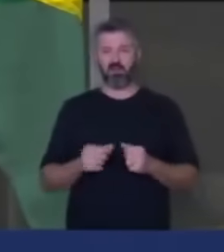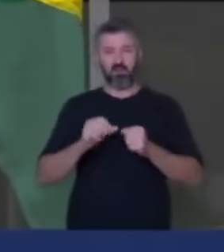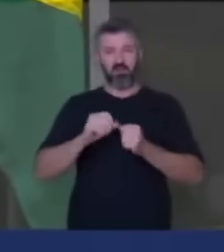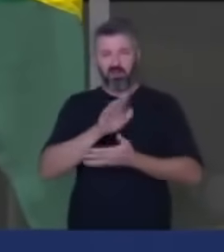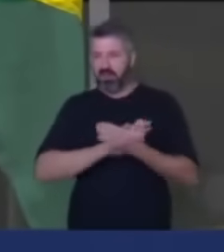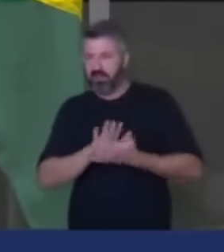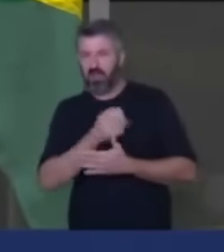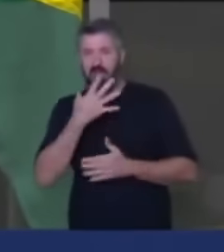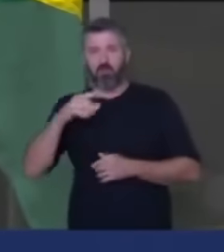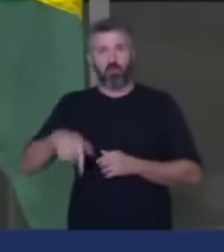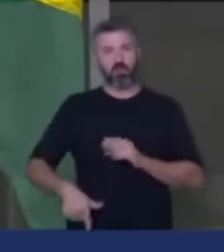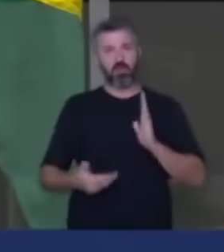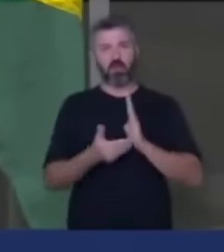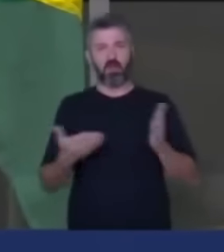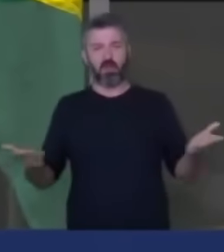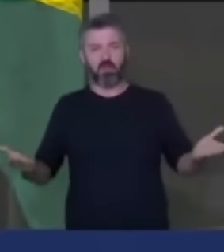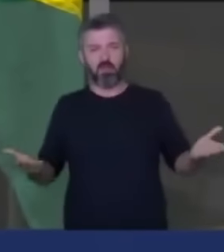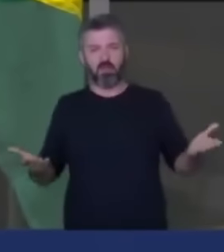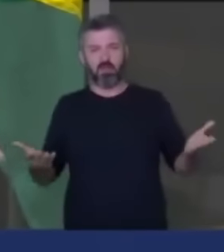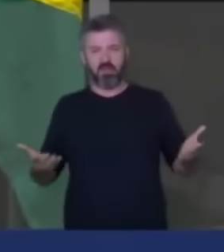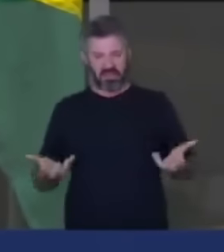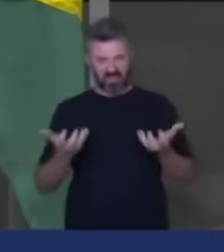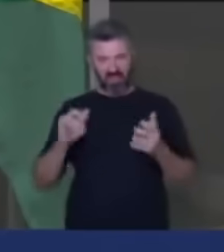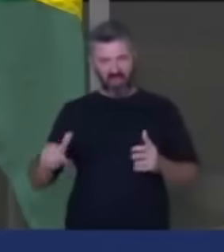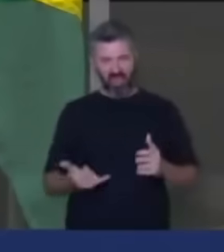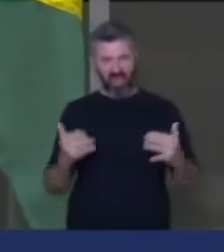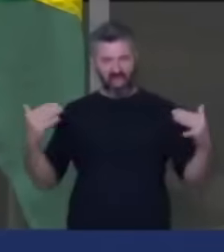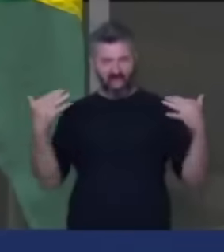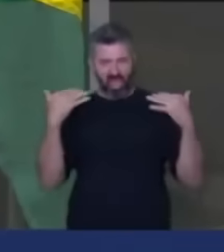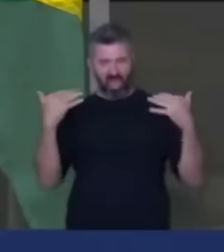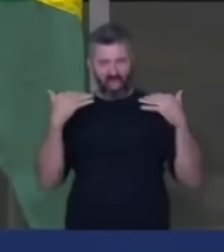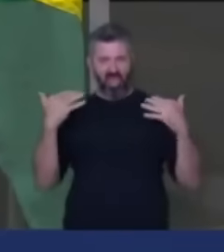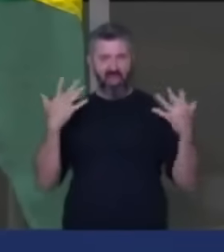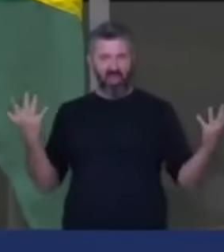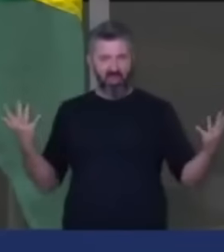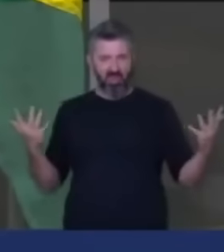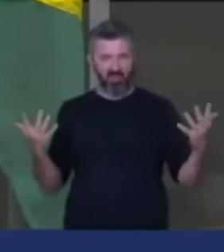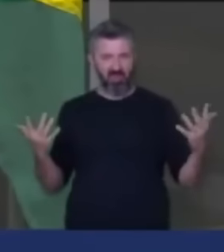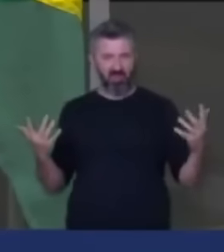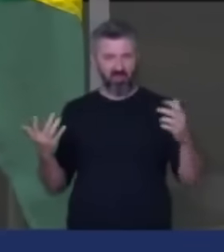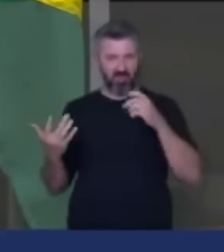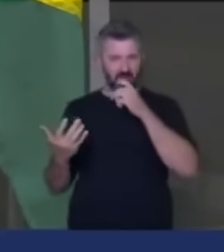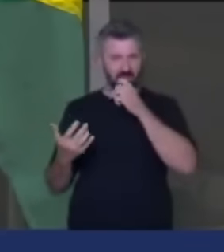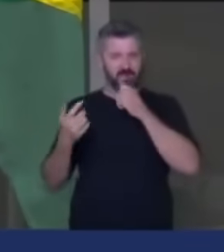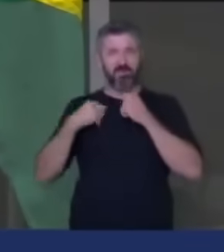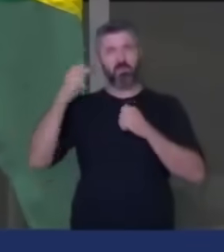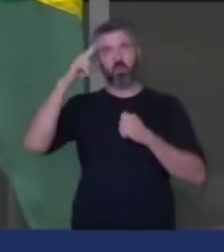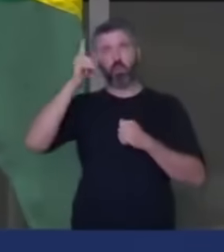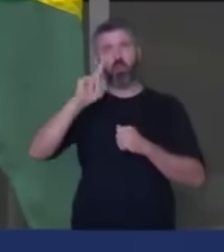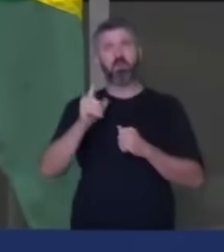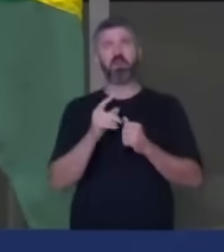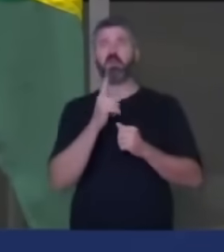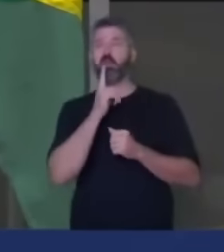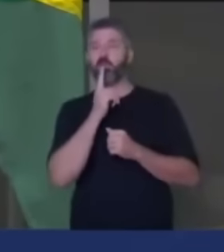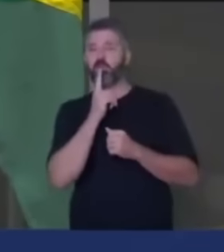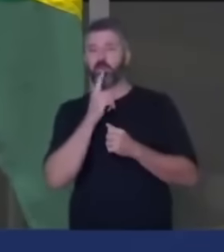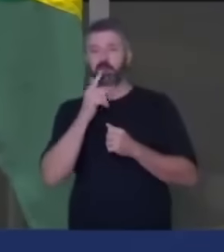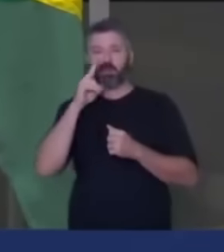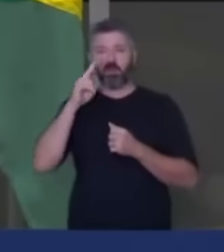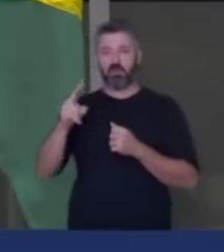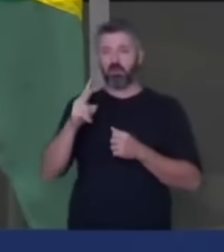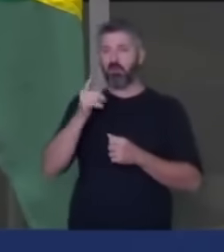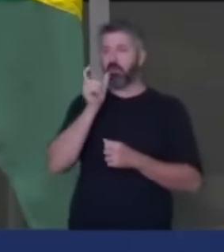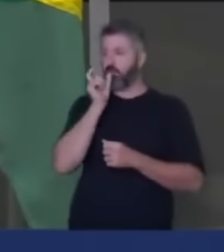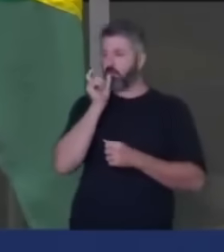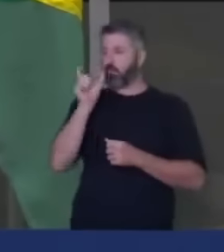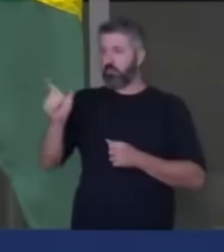bom na Câmara e quer se aproveitar em cima dos outros eu não me lembro se quer de ter direcionado fala